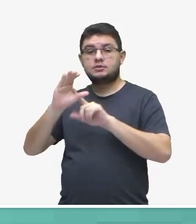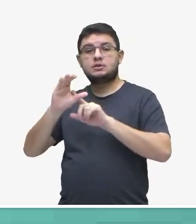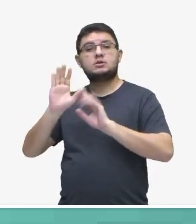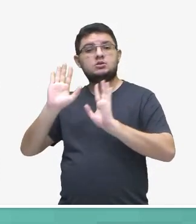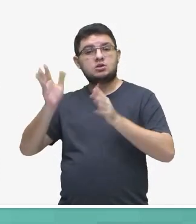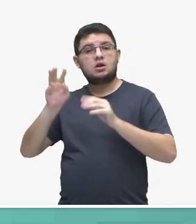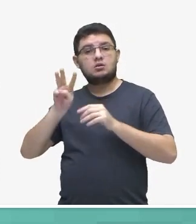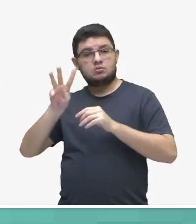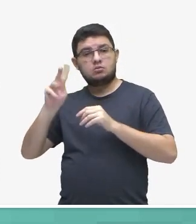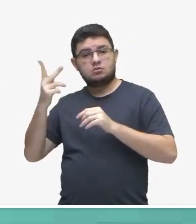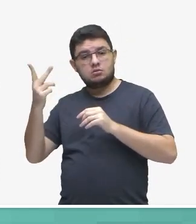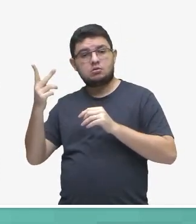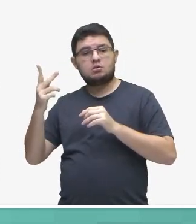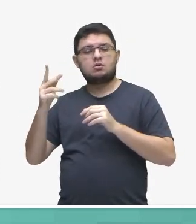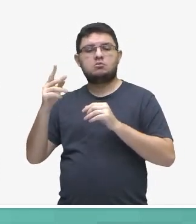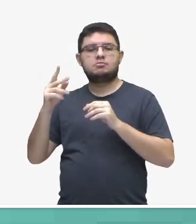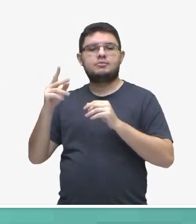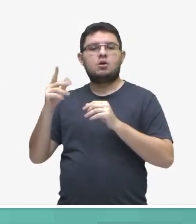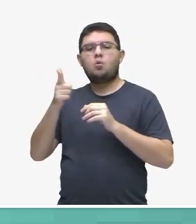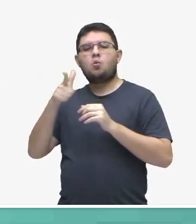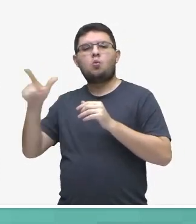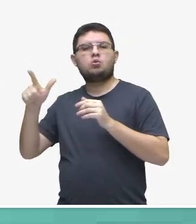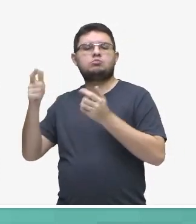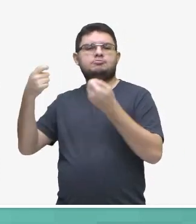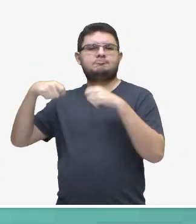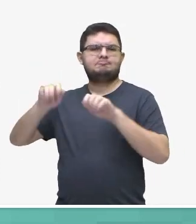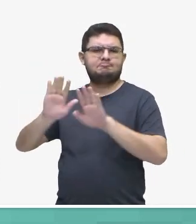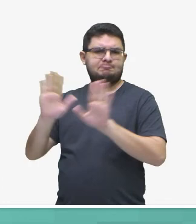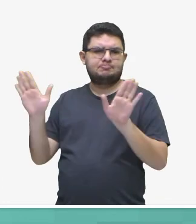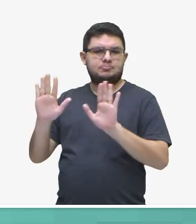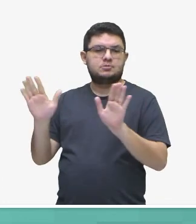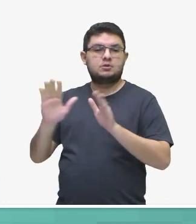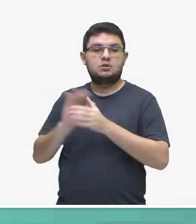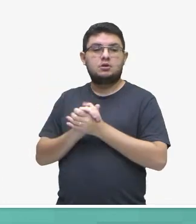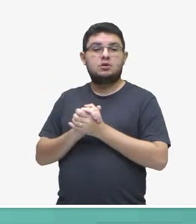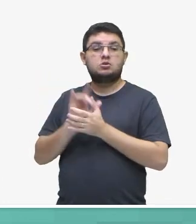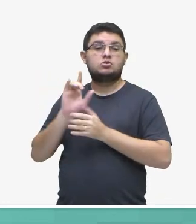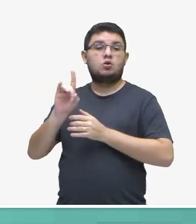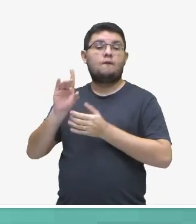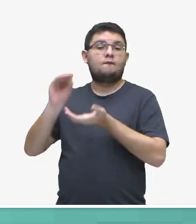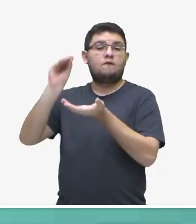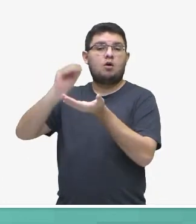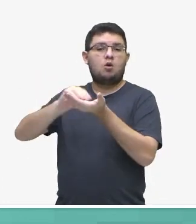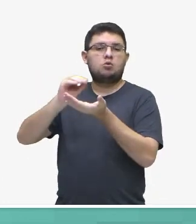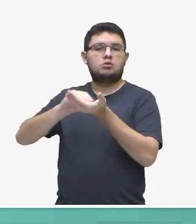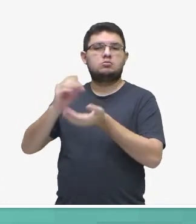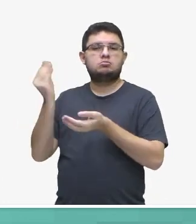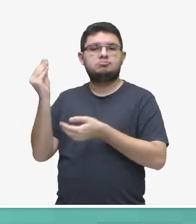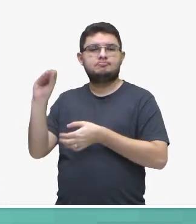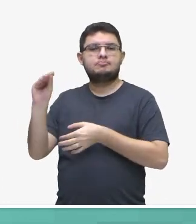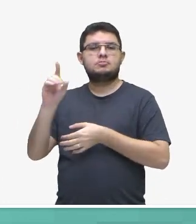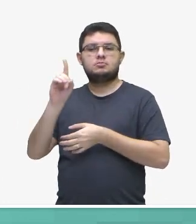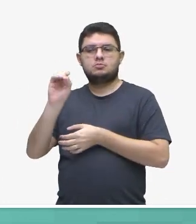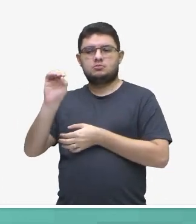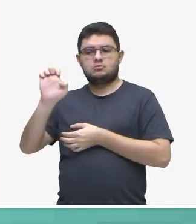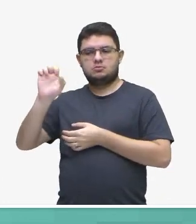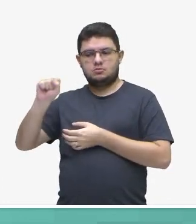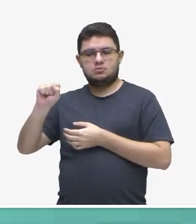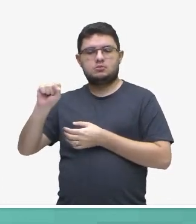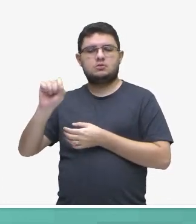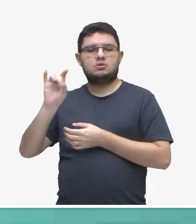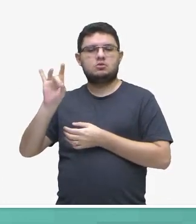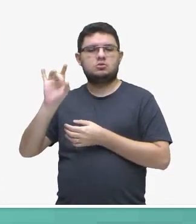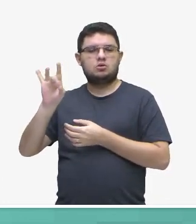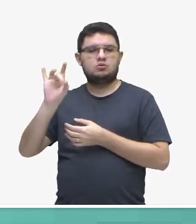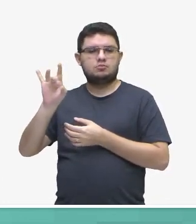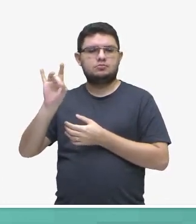vou precisar de outra. Então, nesse caso, o que está faltando é o verbo auxiliar das, né, que fica igual